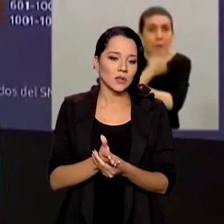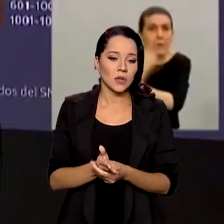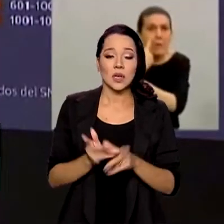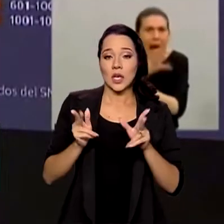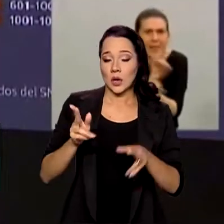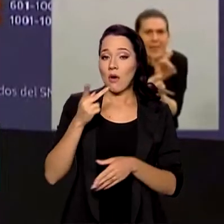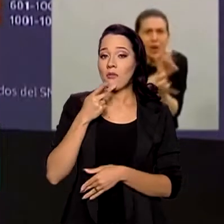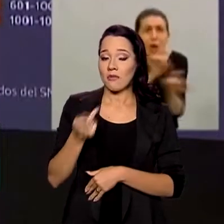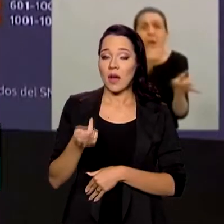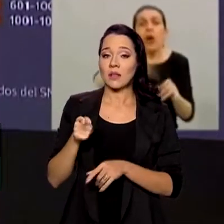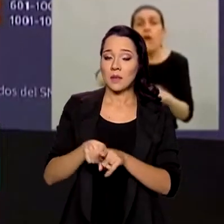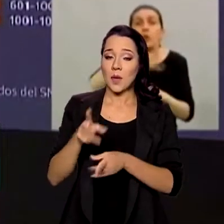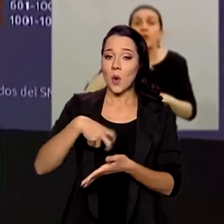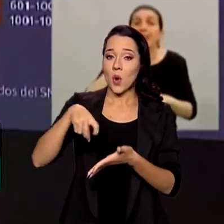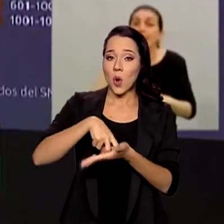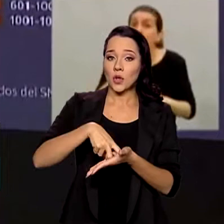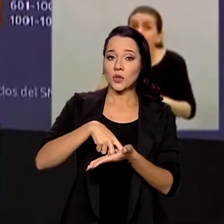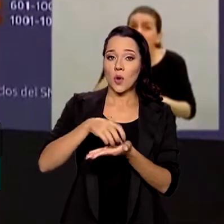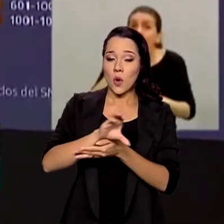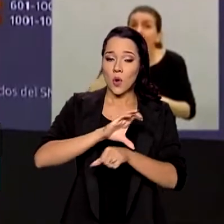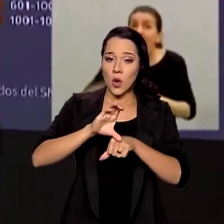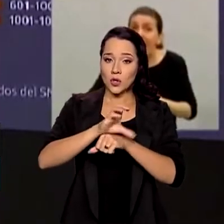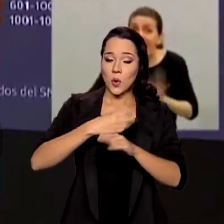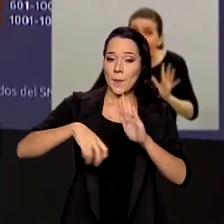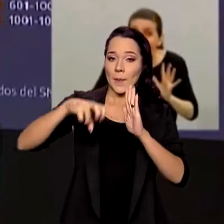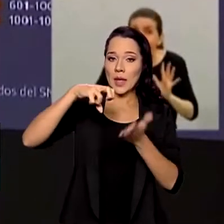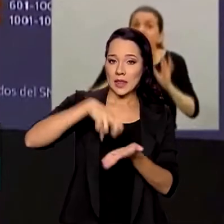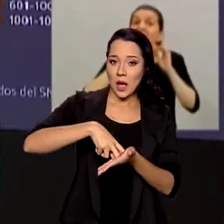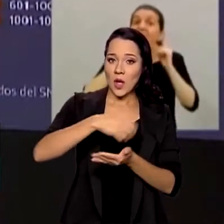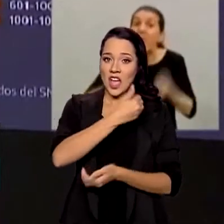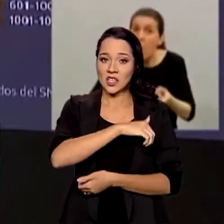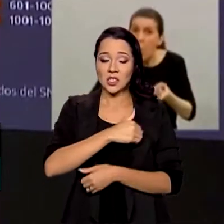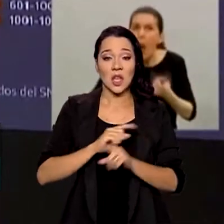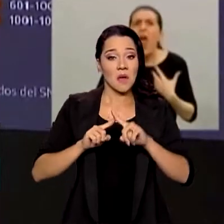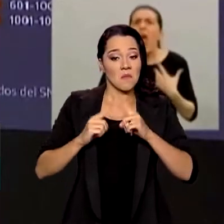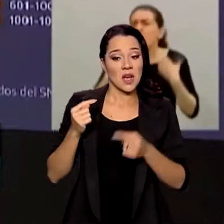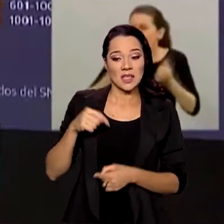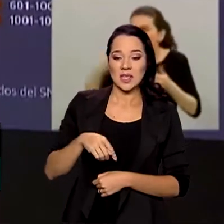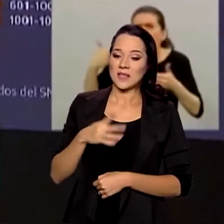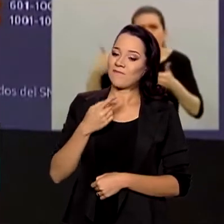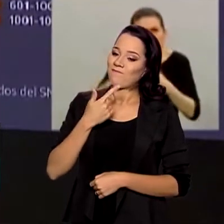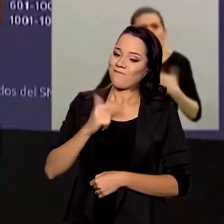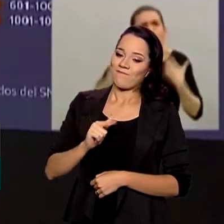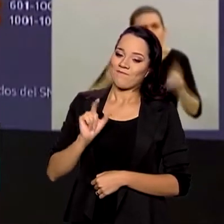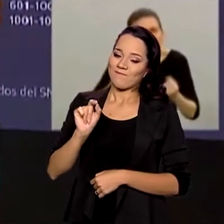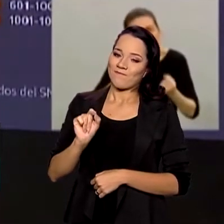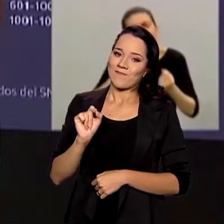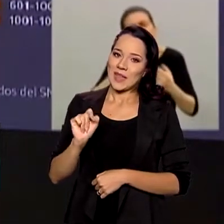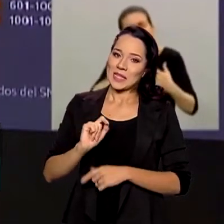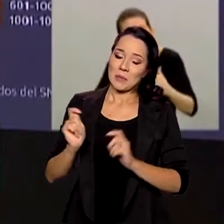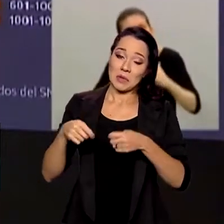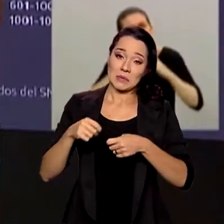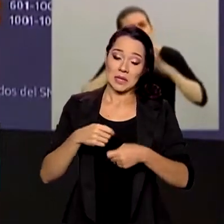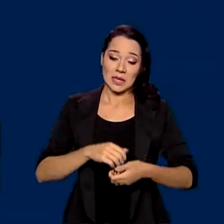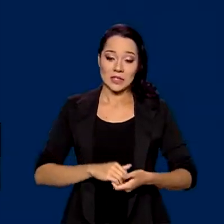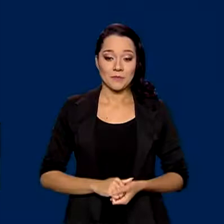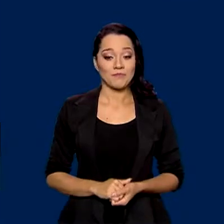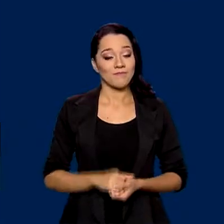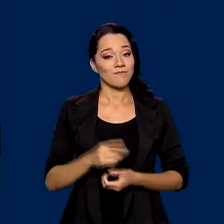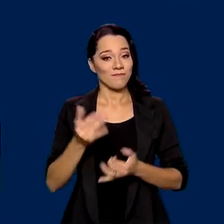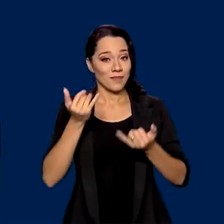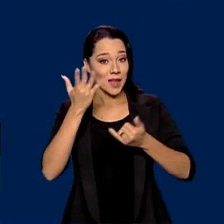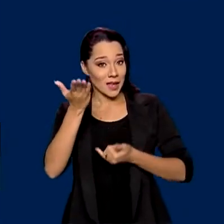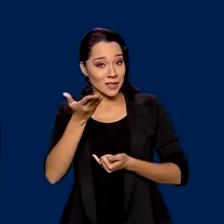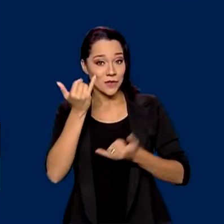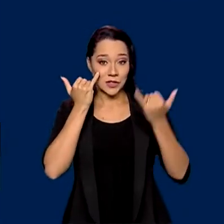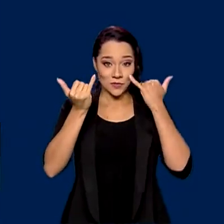admite o Código Penal argentino, mas os funcionários públicos não estão incluídos nessa possibilidade. Esses foram